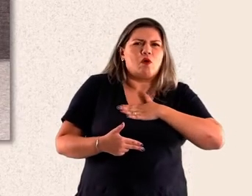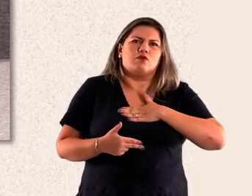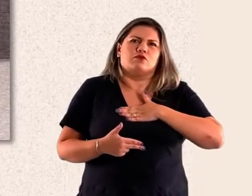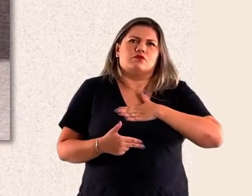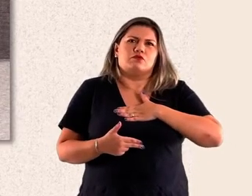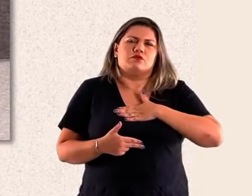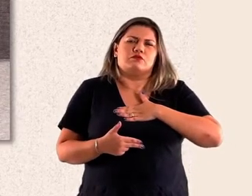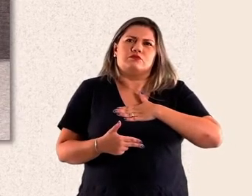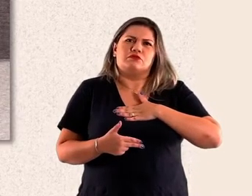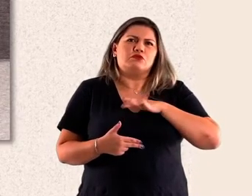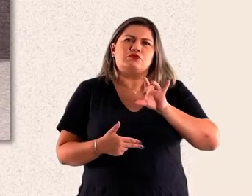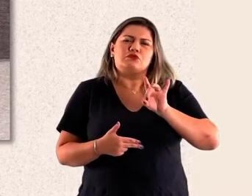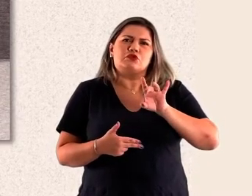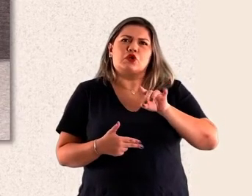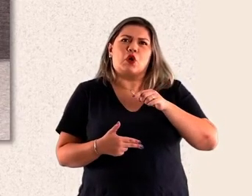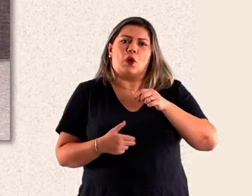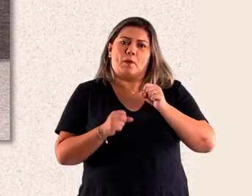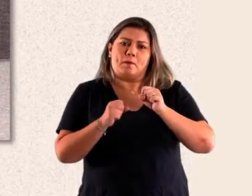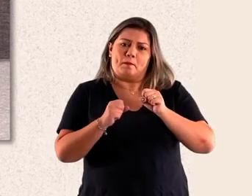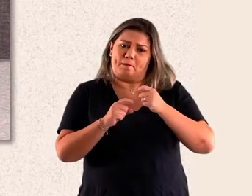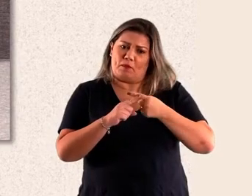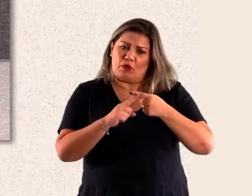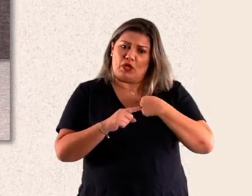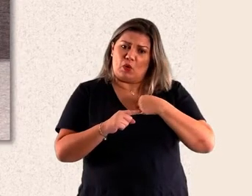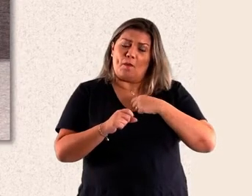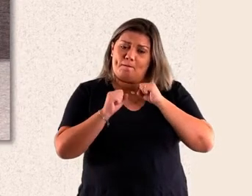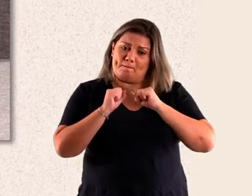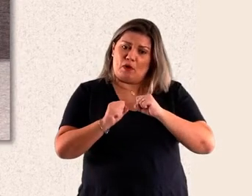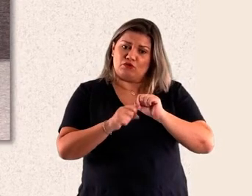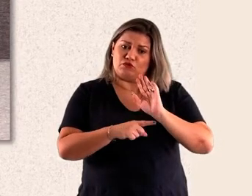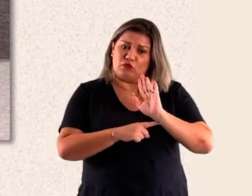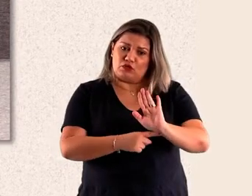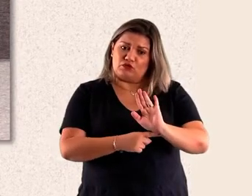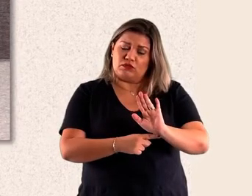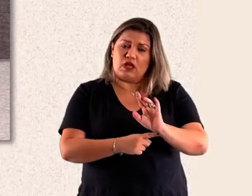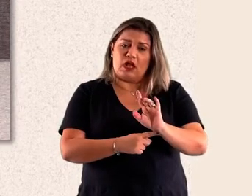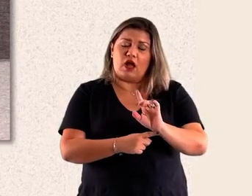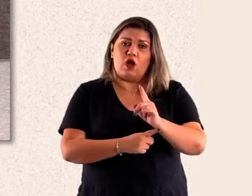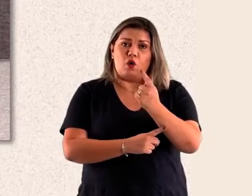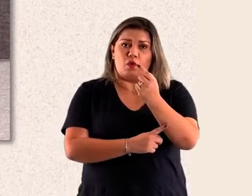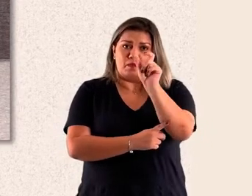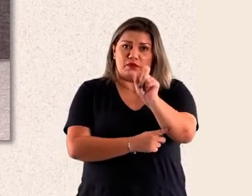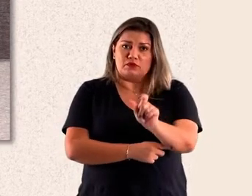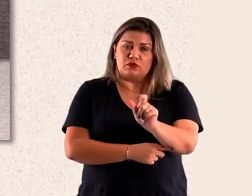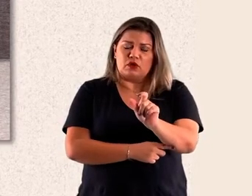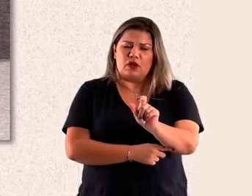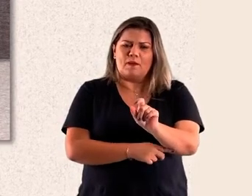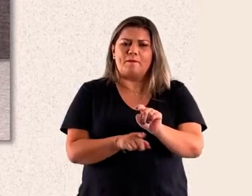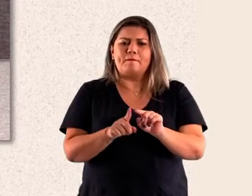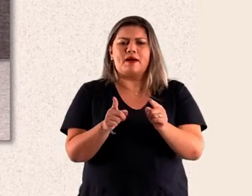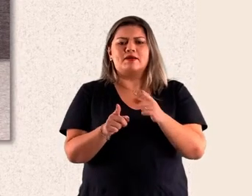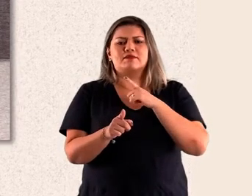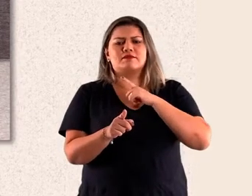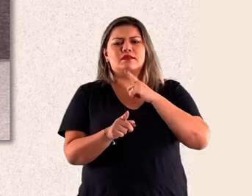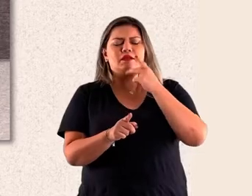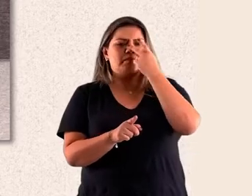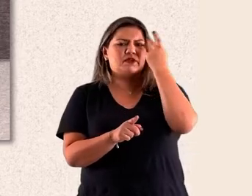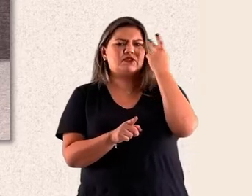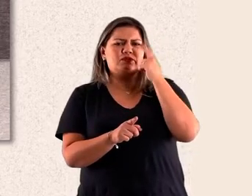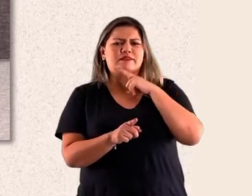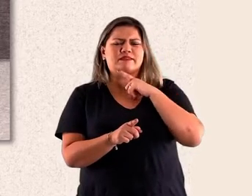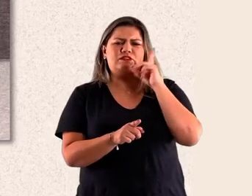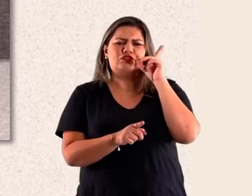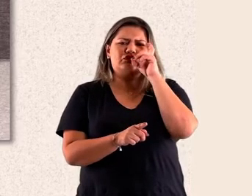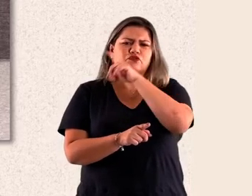de poder ajudar o modificar a vida de uma pessoa mas algumas pessoas têm uma dificuldade de encontrar essa